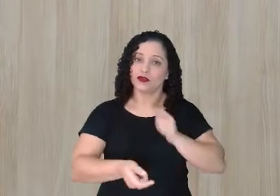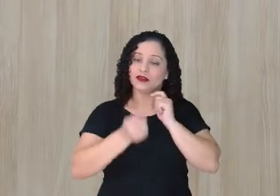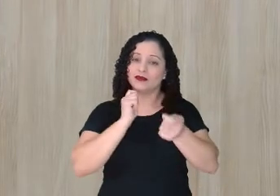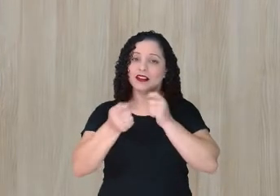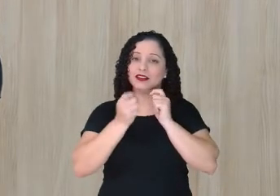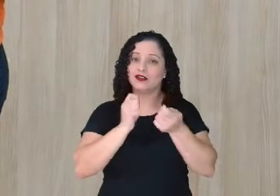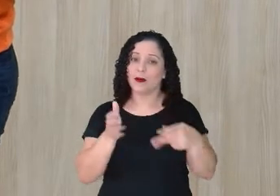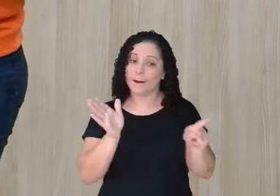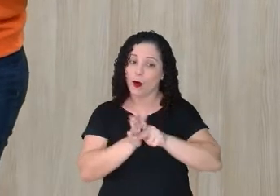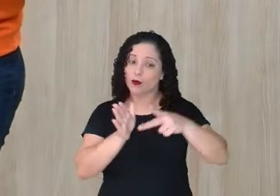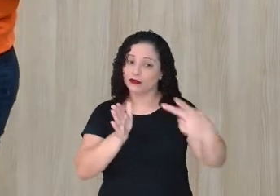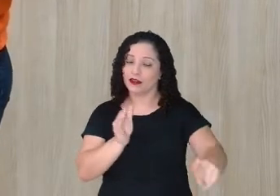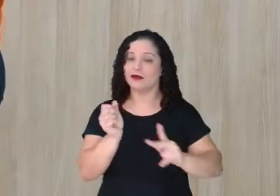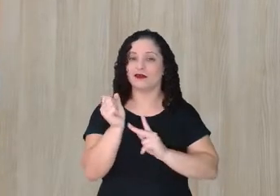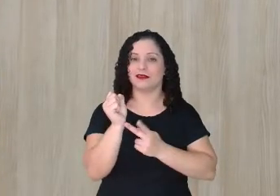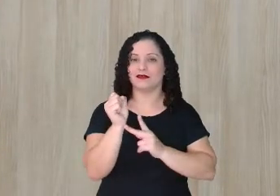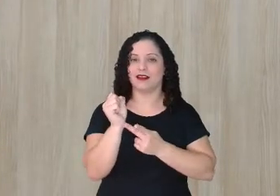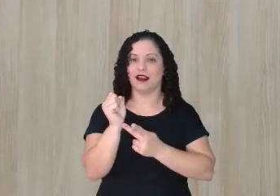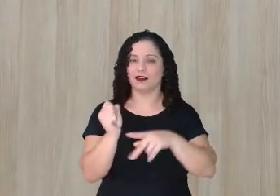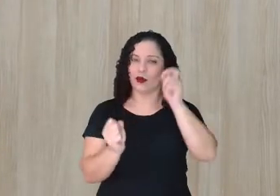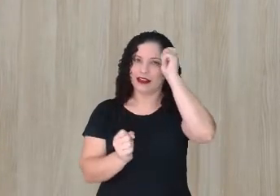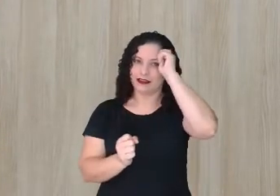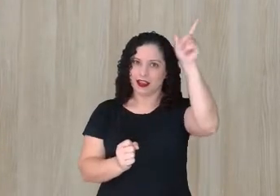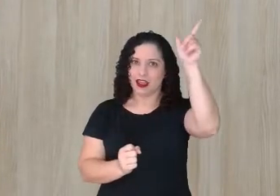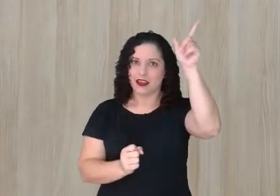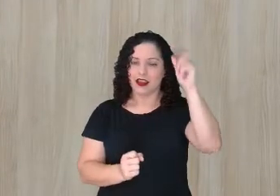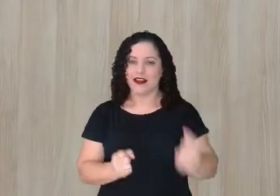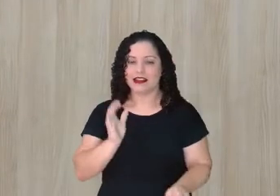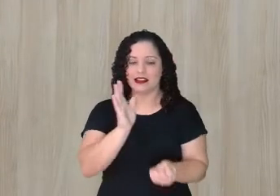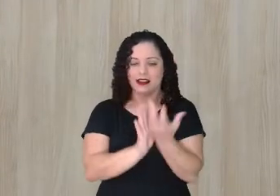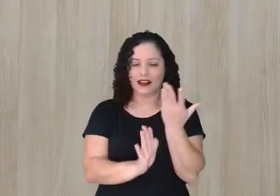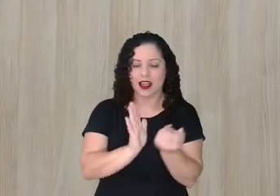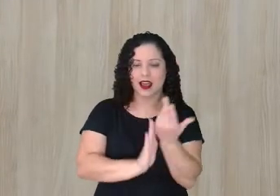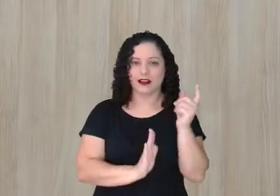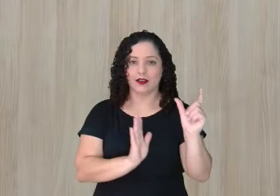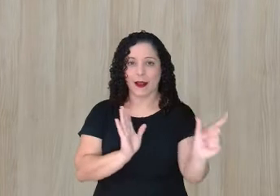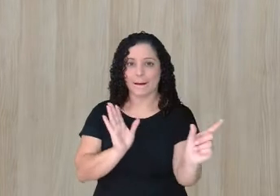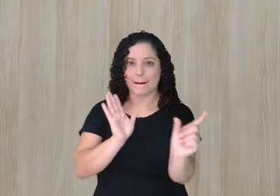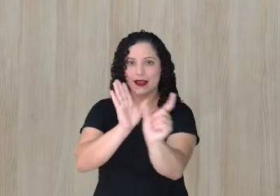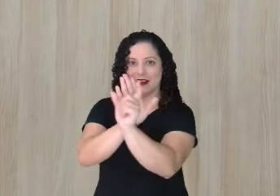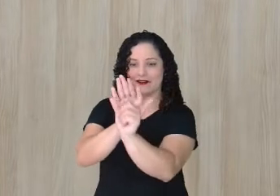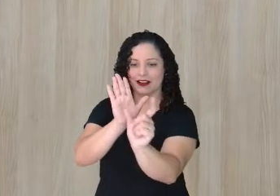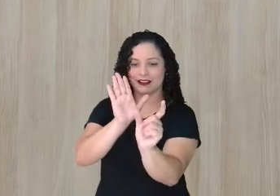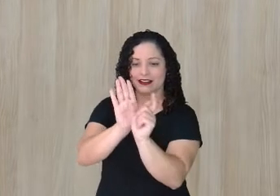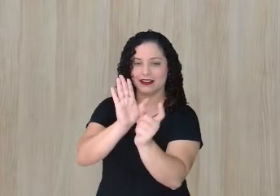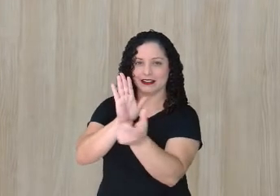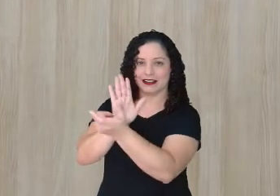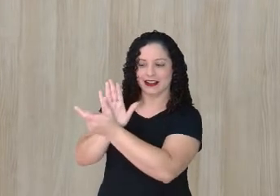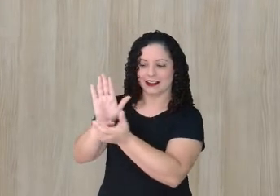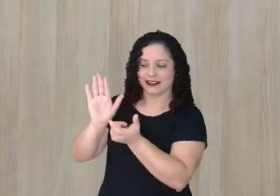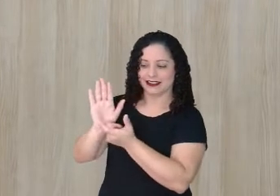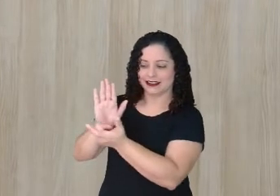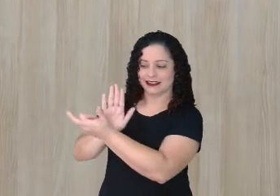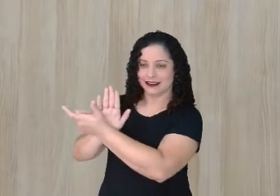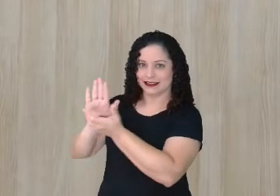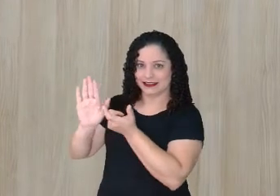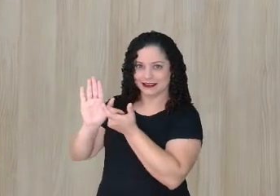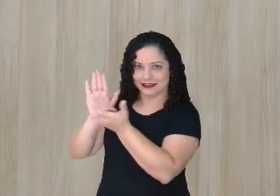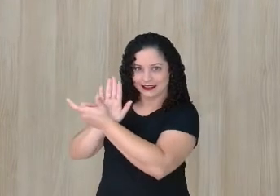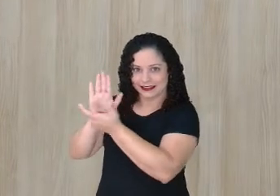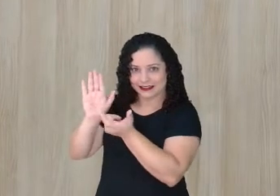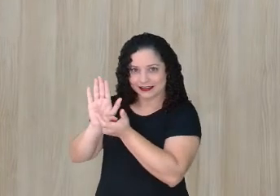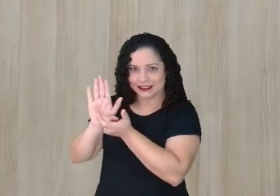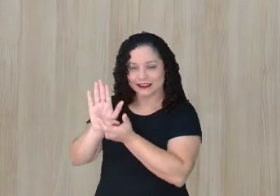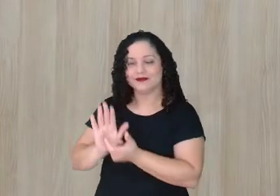ideia ela vai sendo construída e essa palavra ela vai sendo substituída. E quando eu falei lá na frente, não